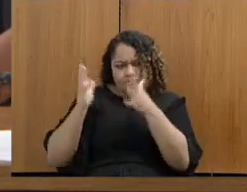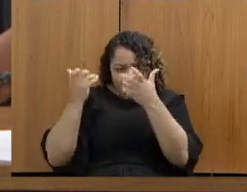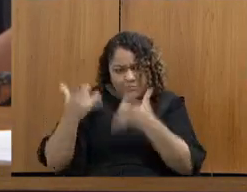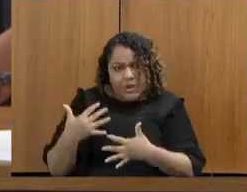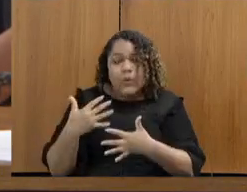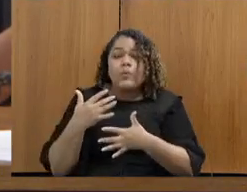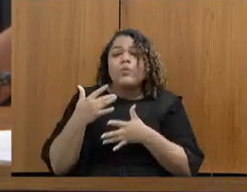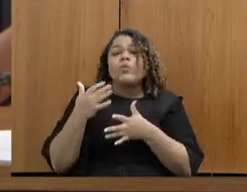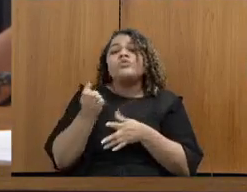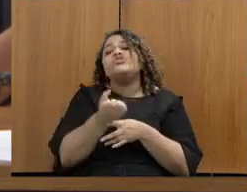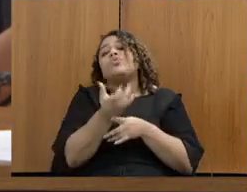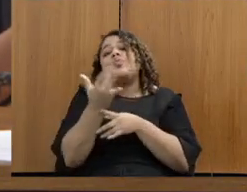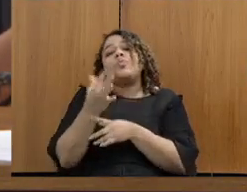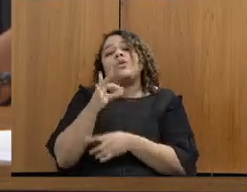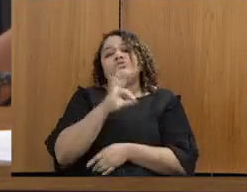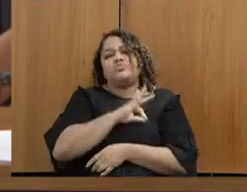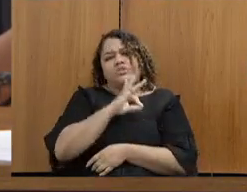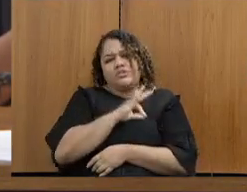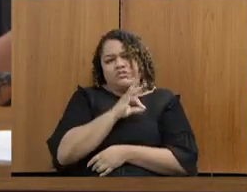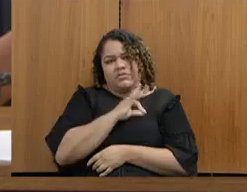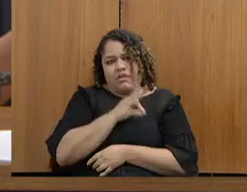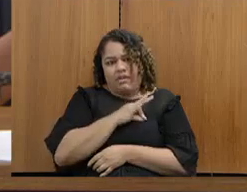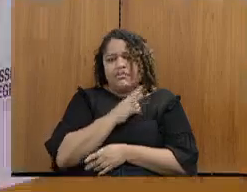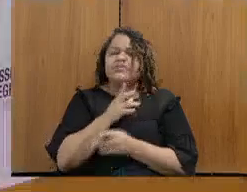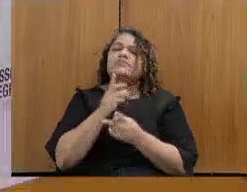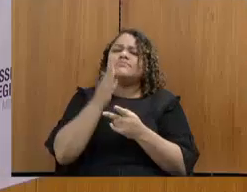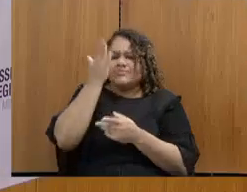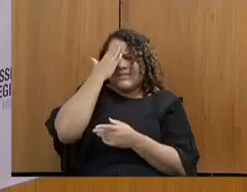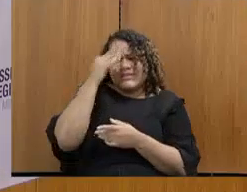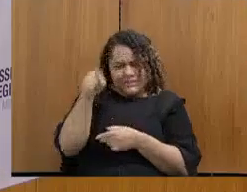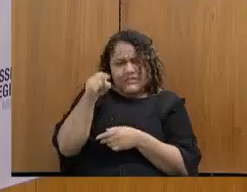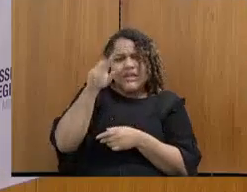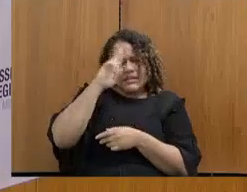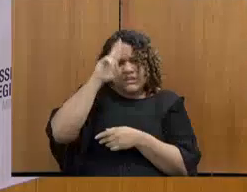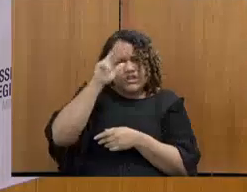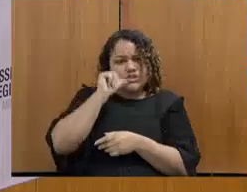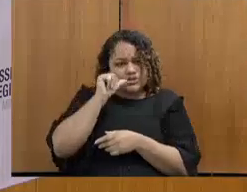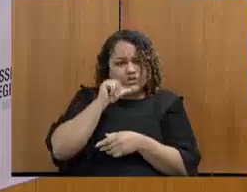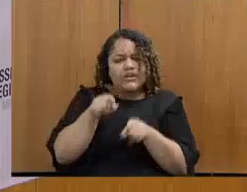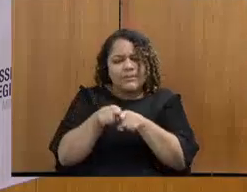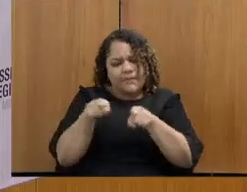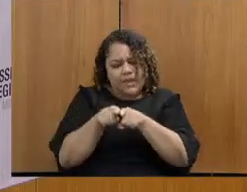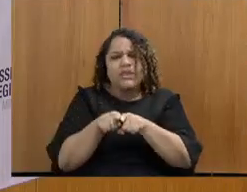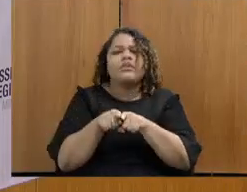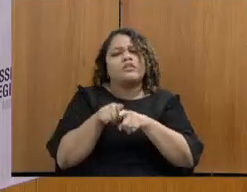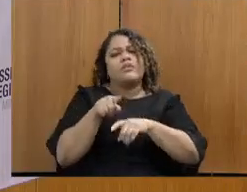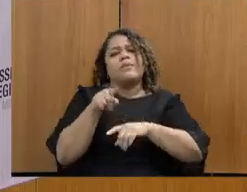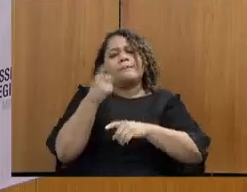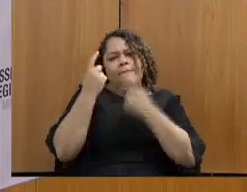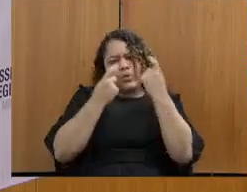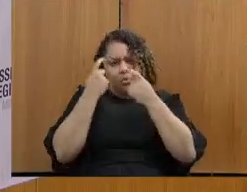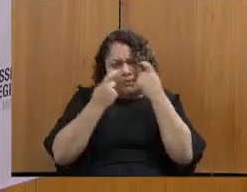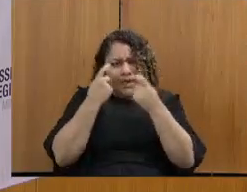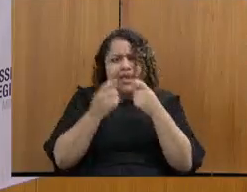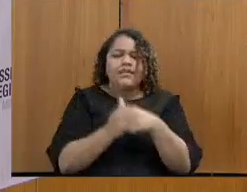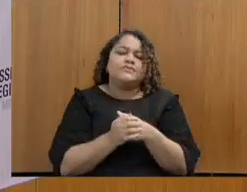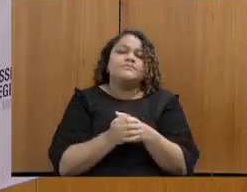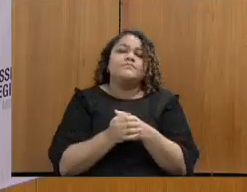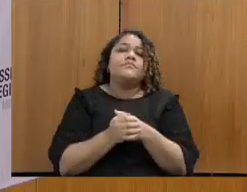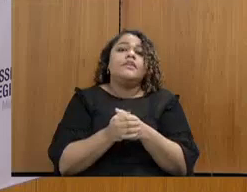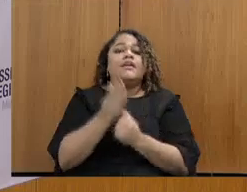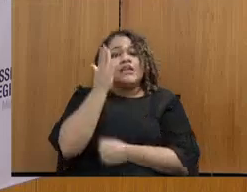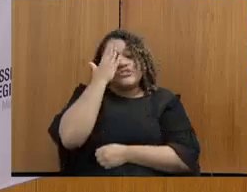eu sei que é preocupação é da senhora também a gente sabe que necessariamente a qualidade